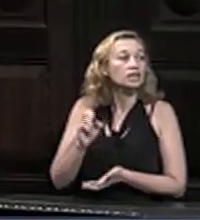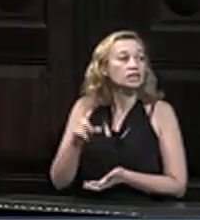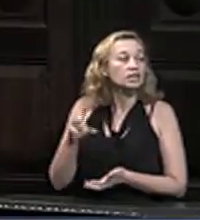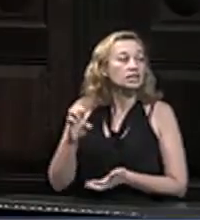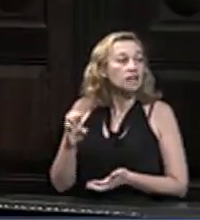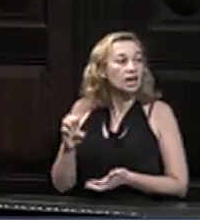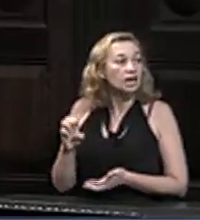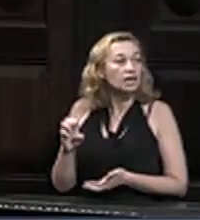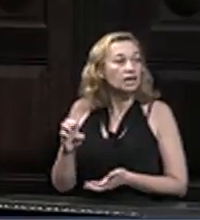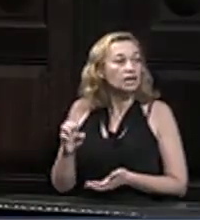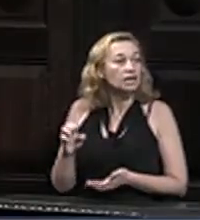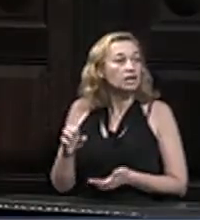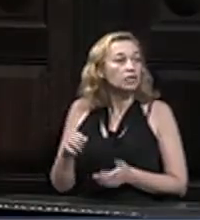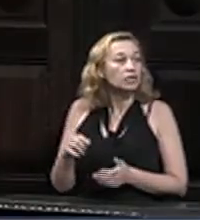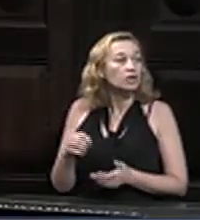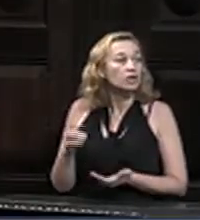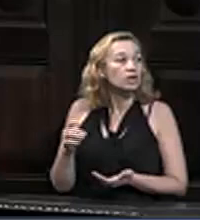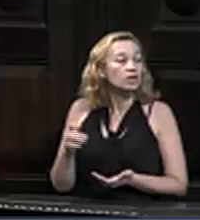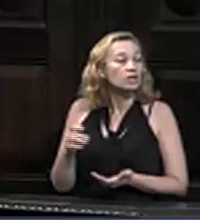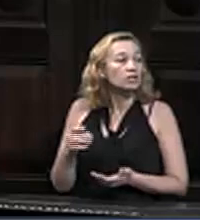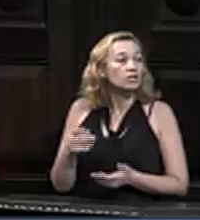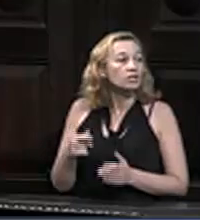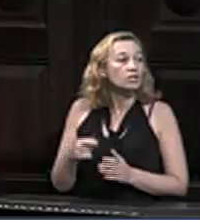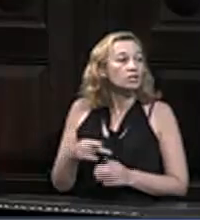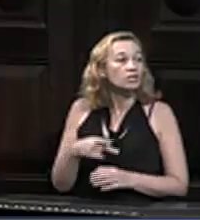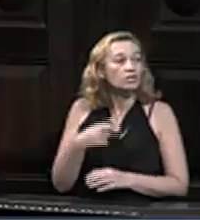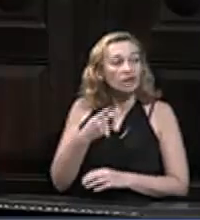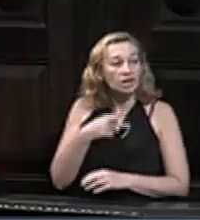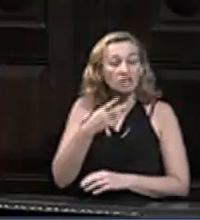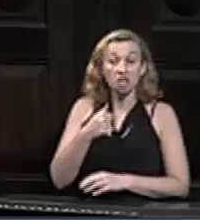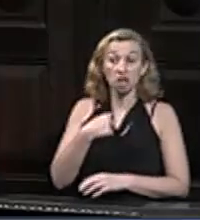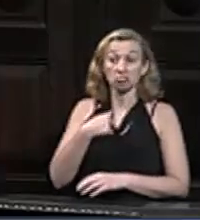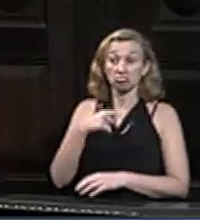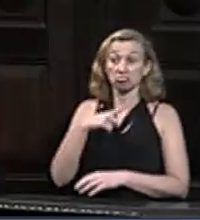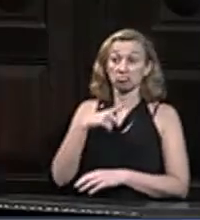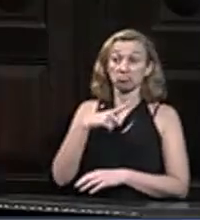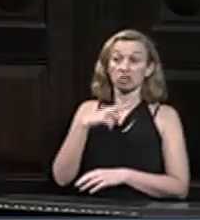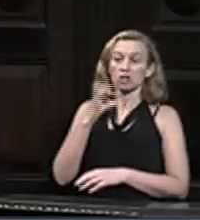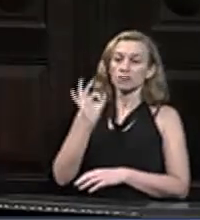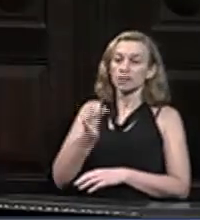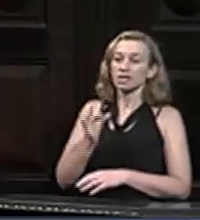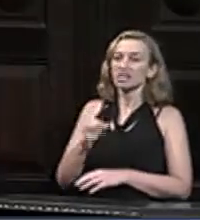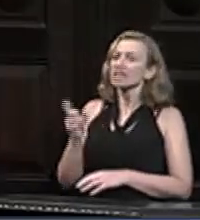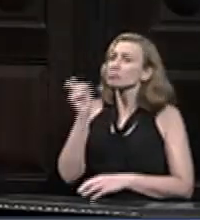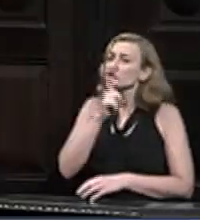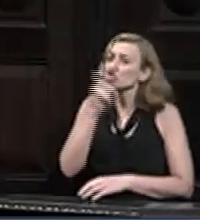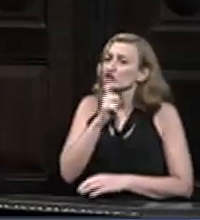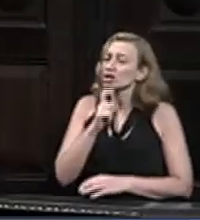a afirmação que tenho certeza absoluta, é mentirosa,